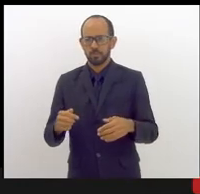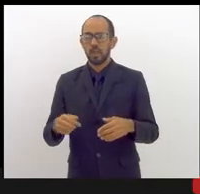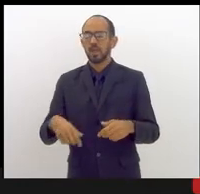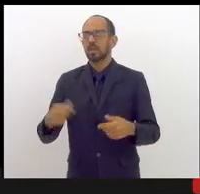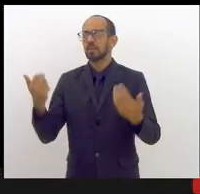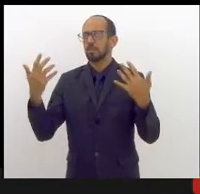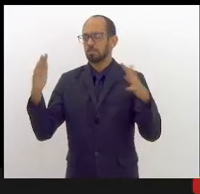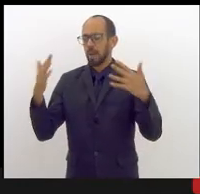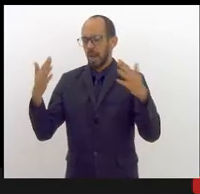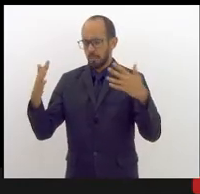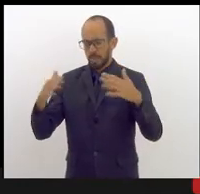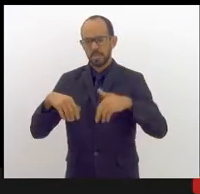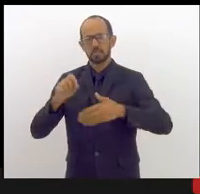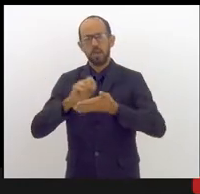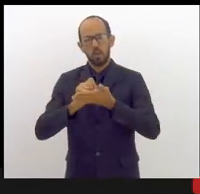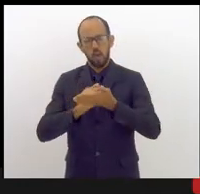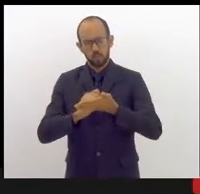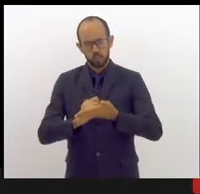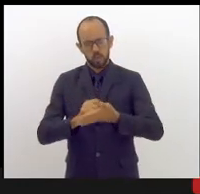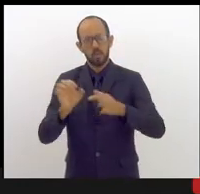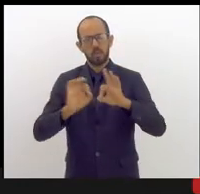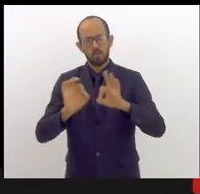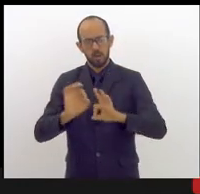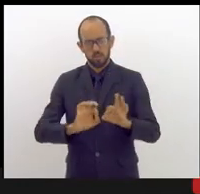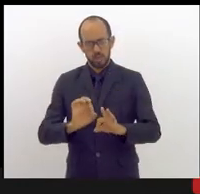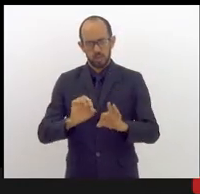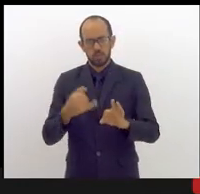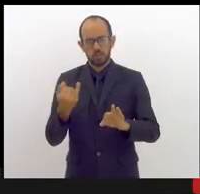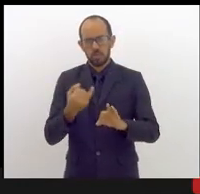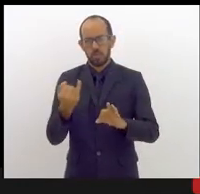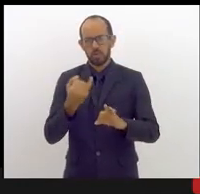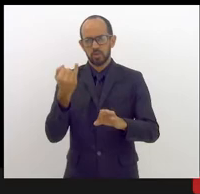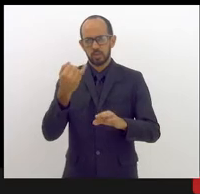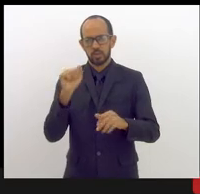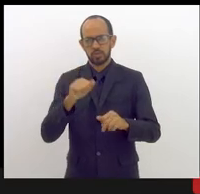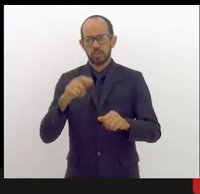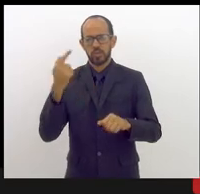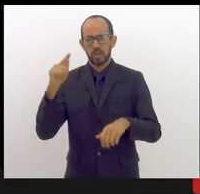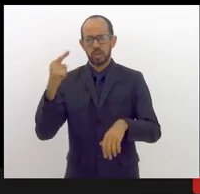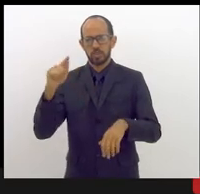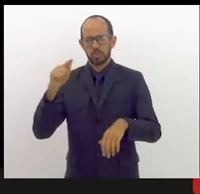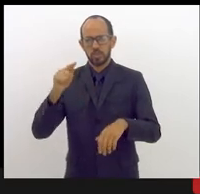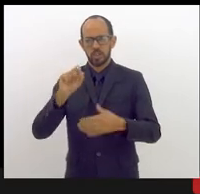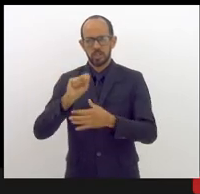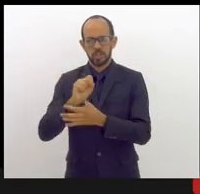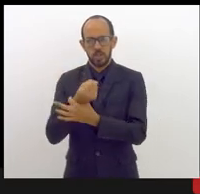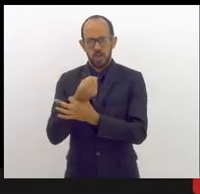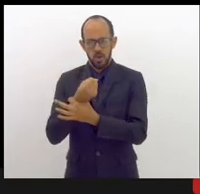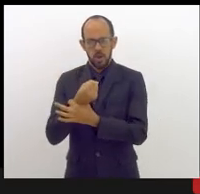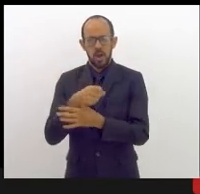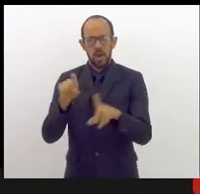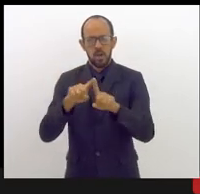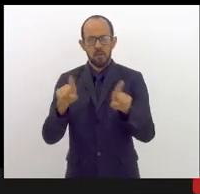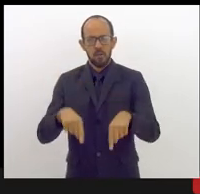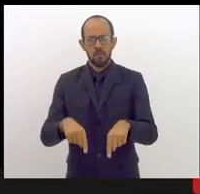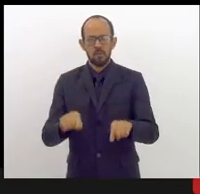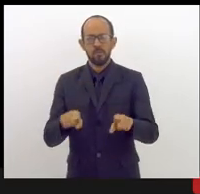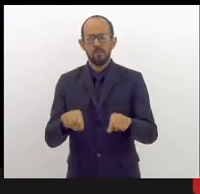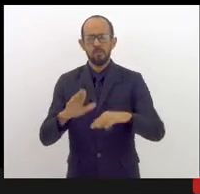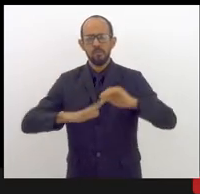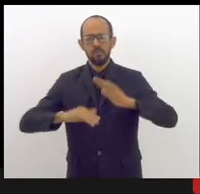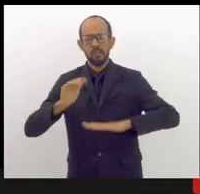pelo excelente projeto fundamental garantir a segurança desses profissionais dessas